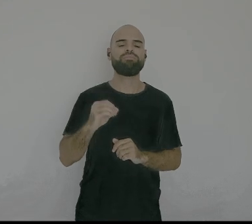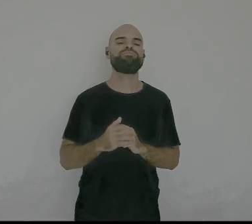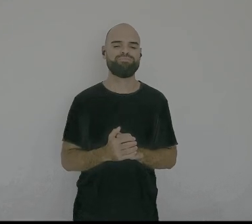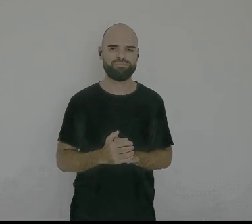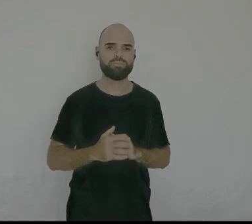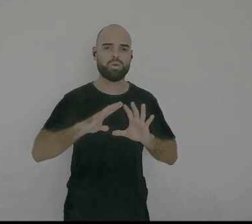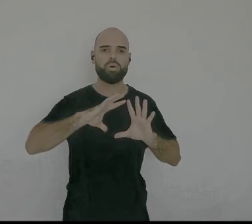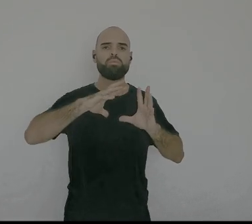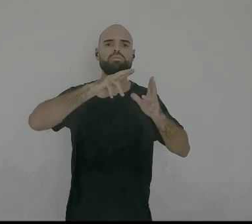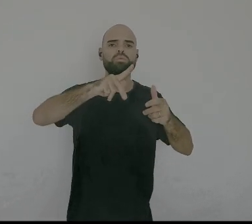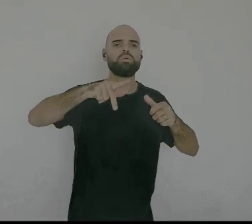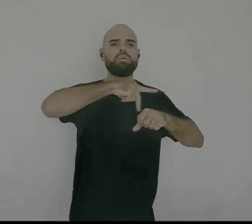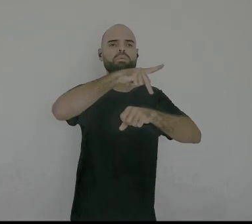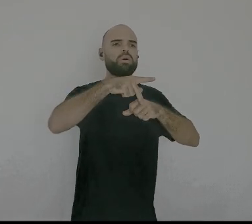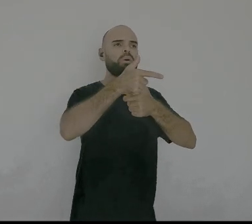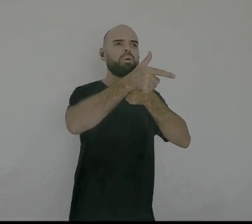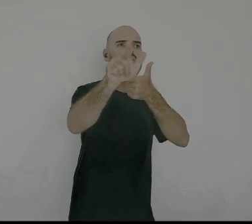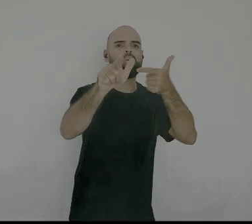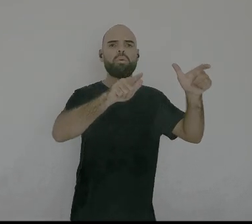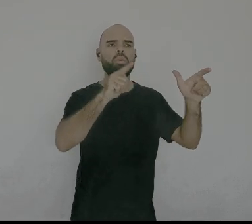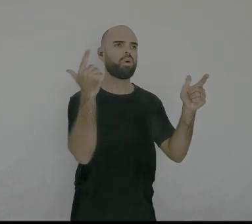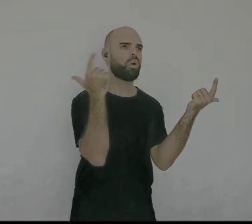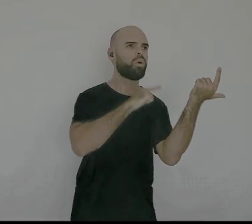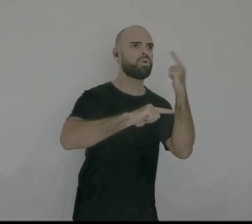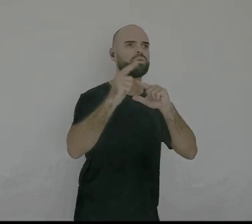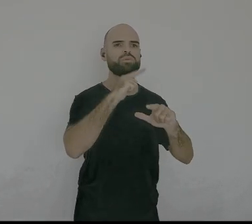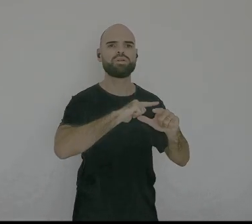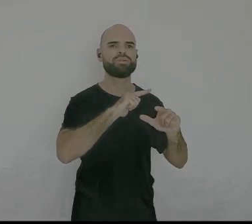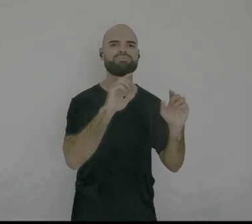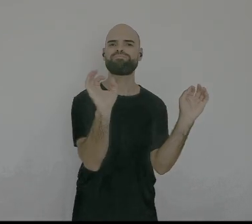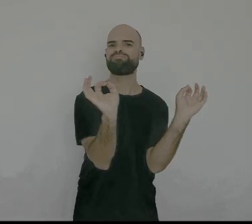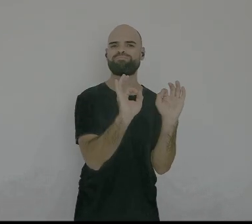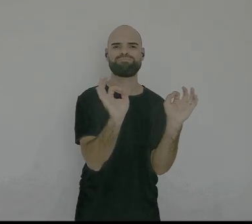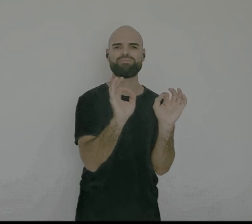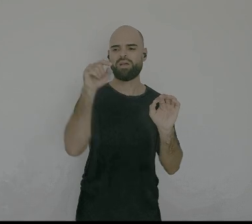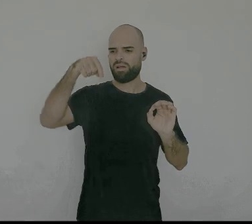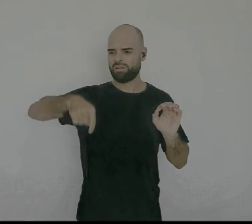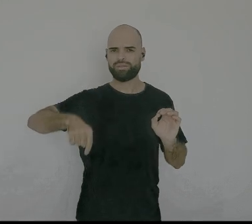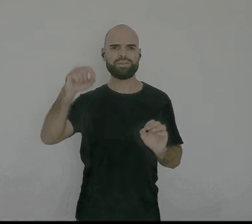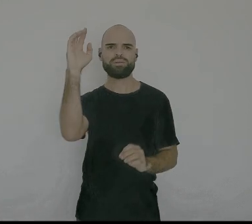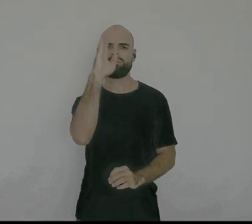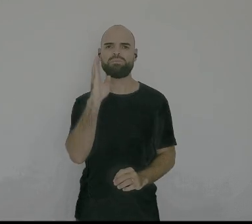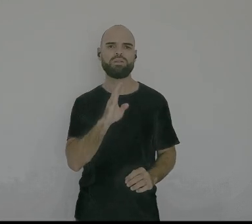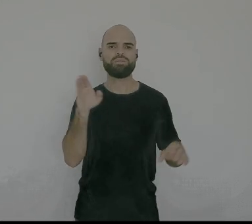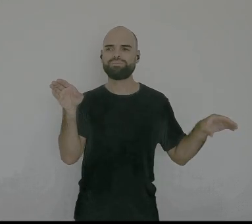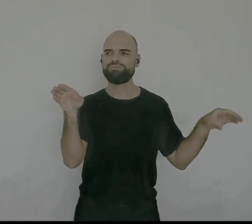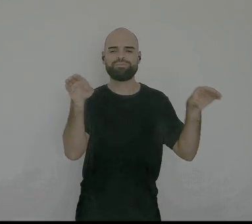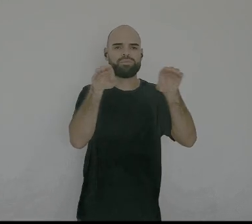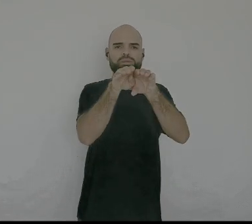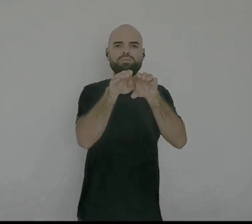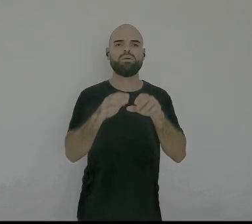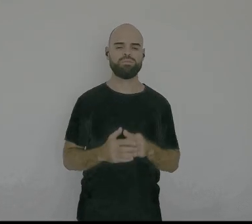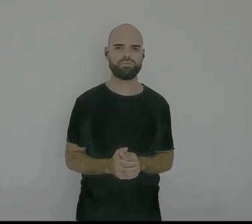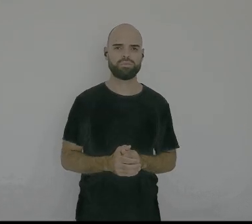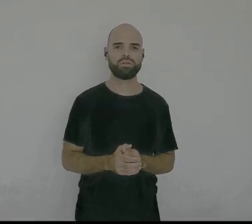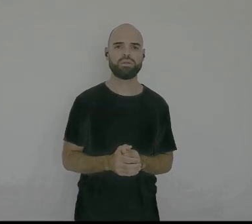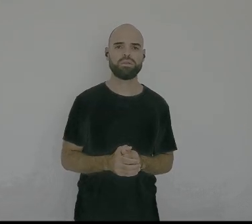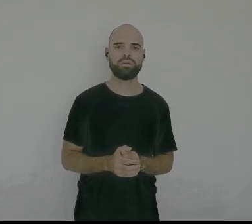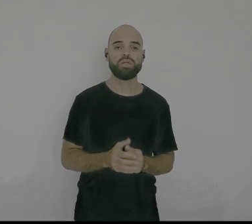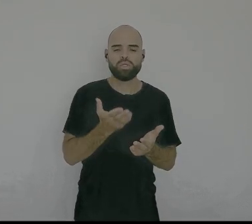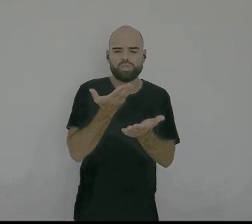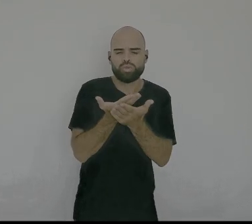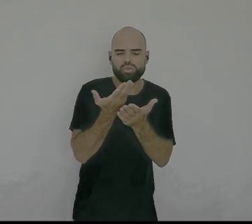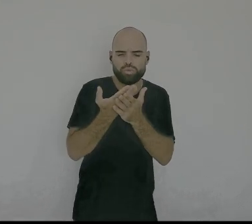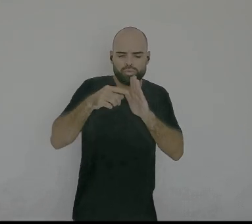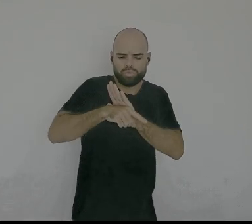do século XXI. Isso não deu certo no mundo e não está dando certo no Brasil. Um estudo